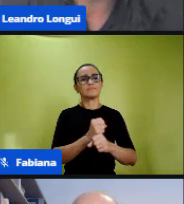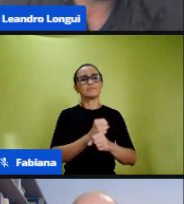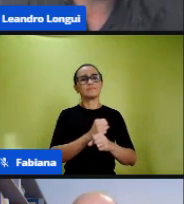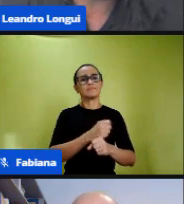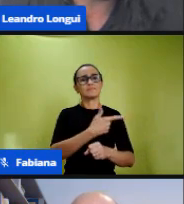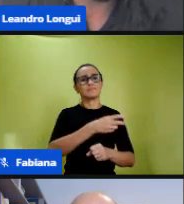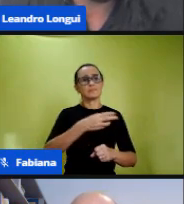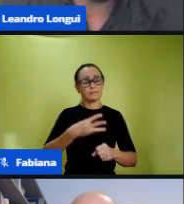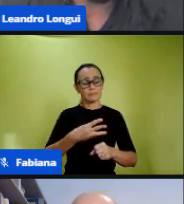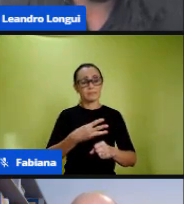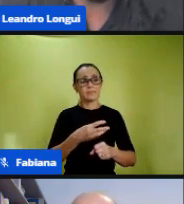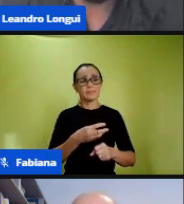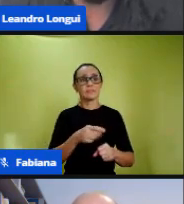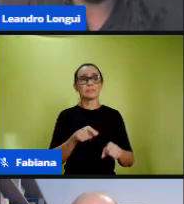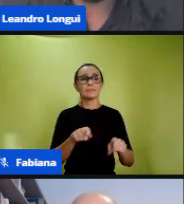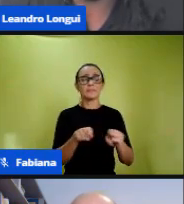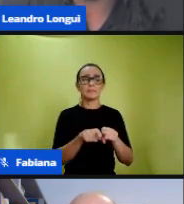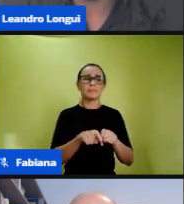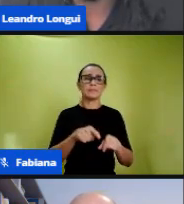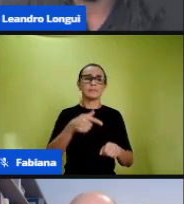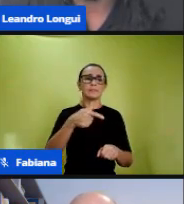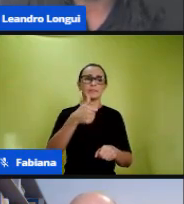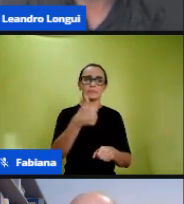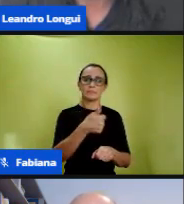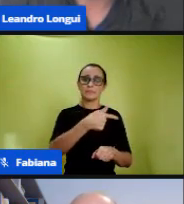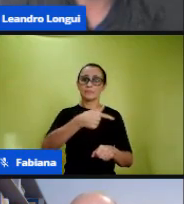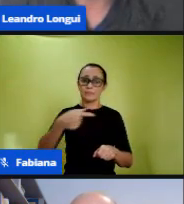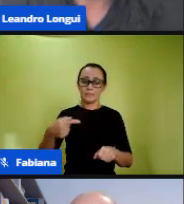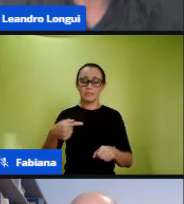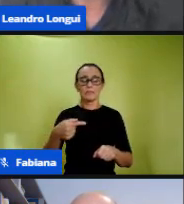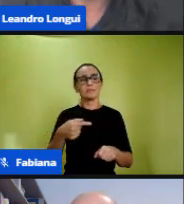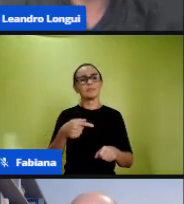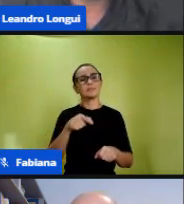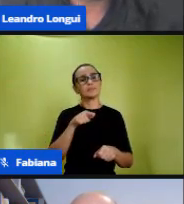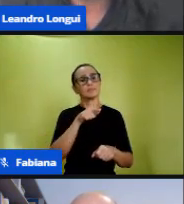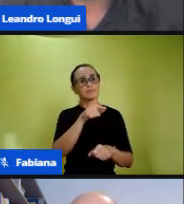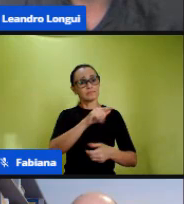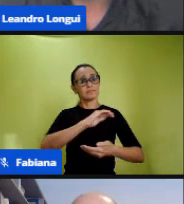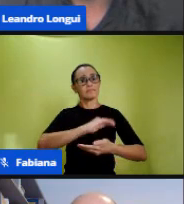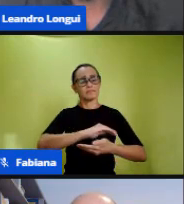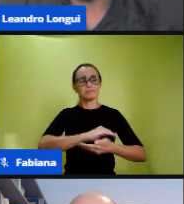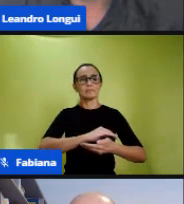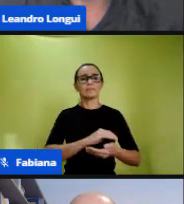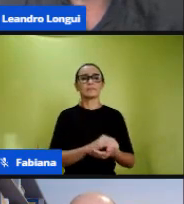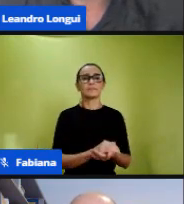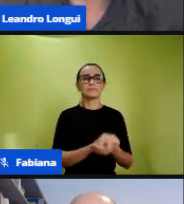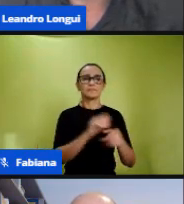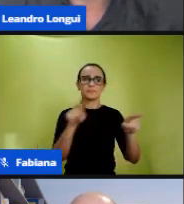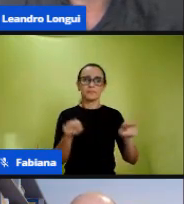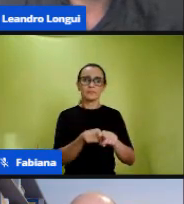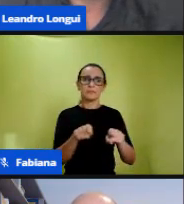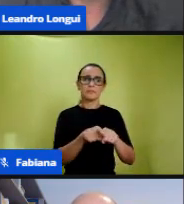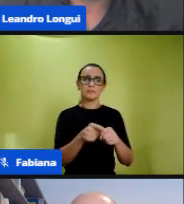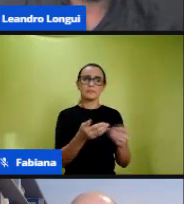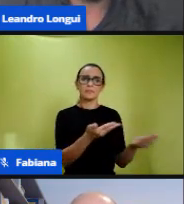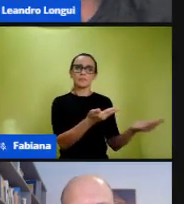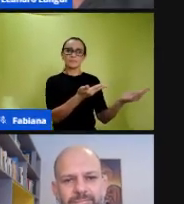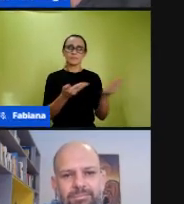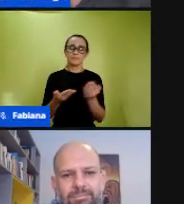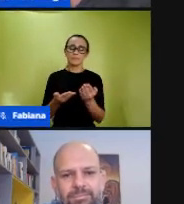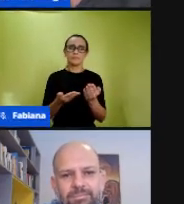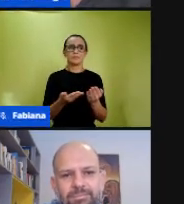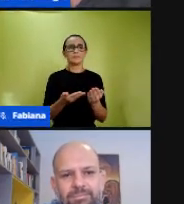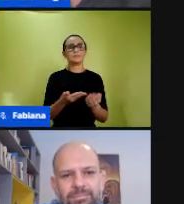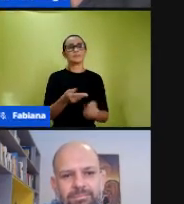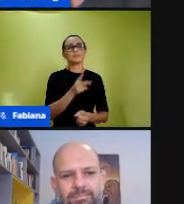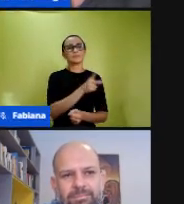rede municipal de ensino de Campo Grande. Convidamos também o professor Jorge Ribeiro